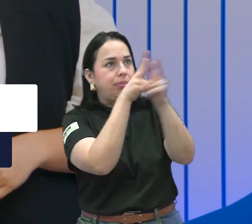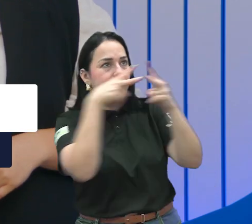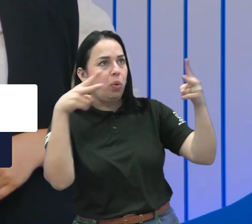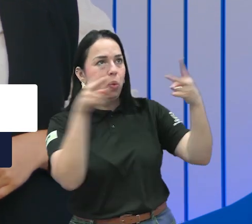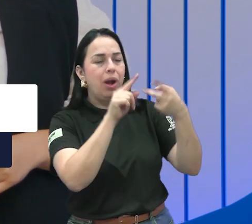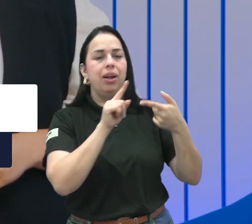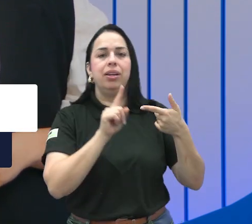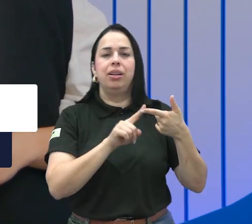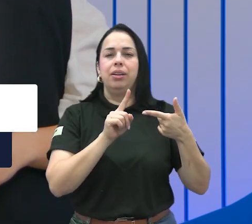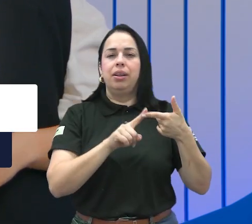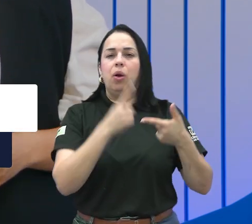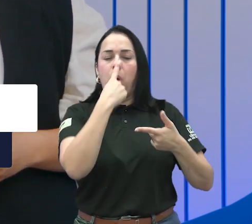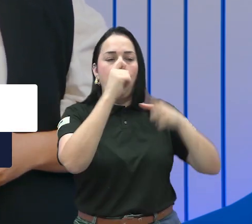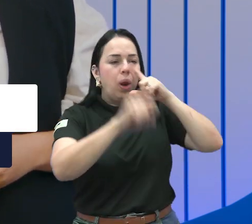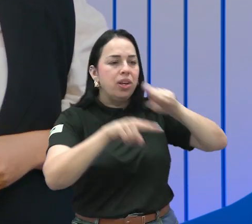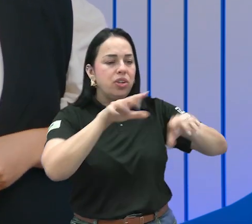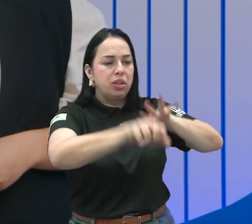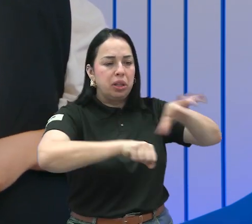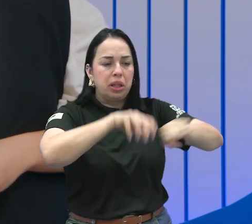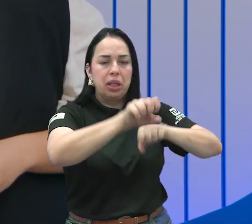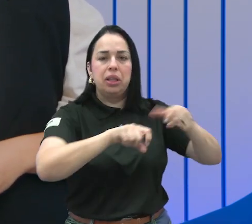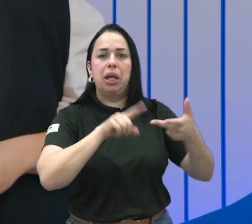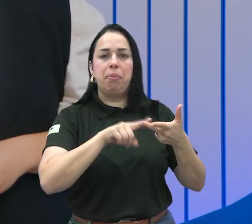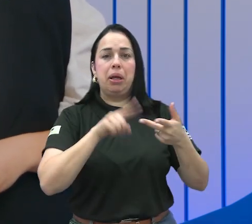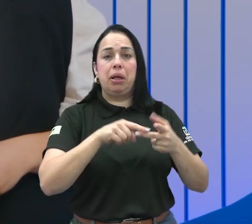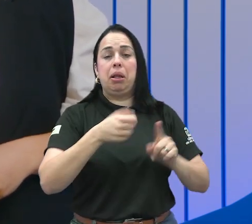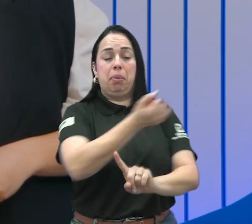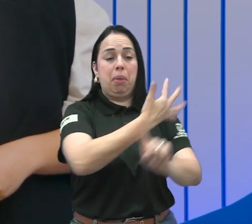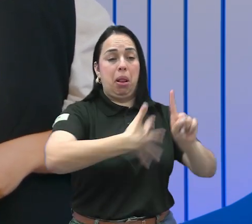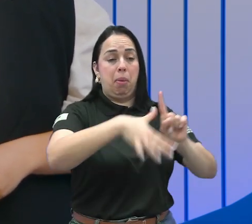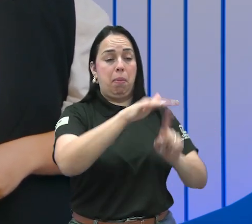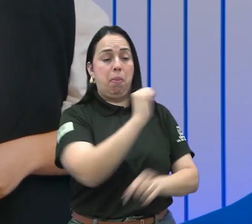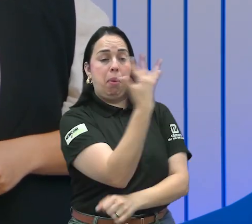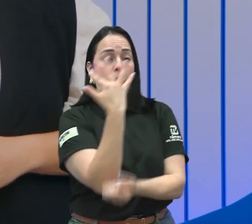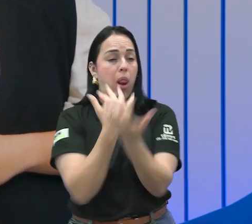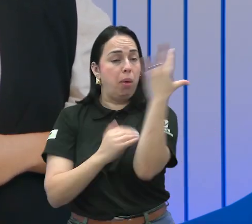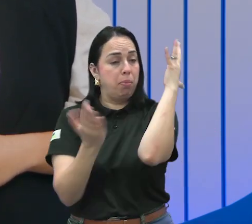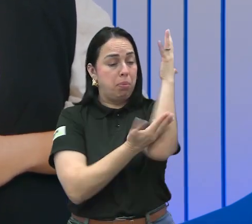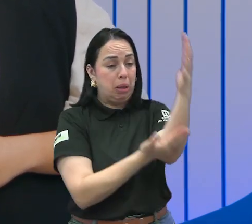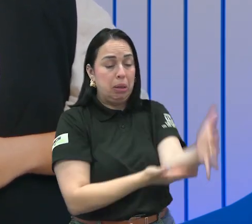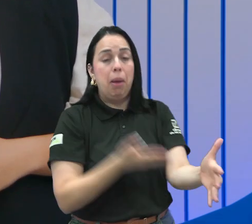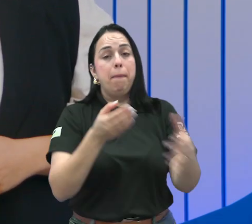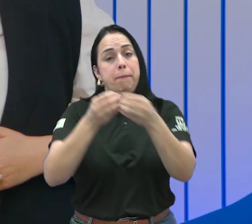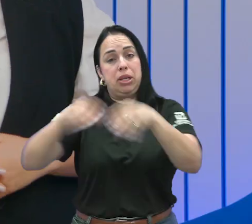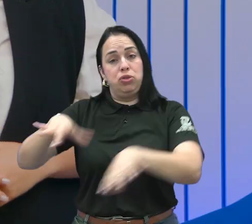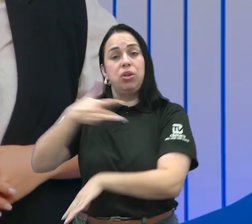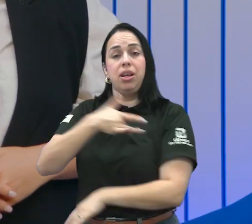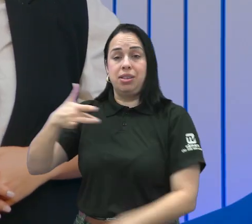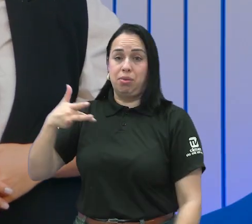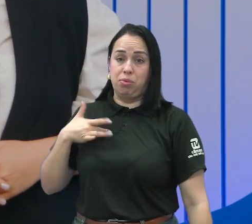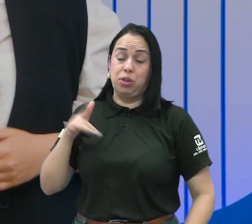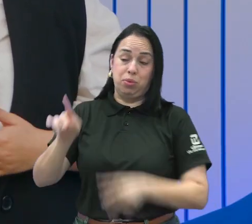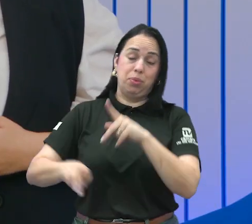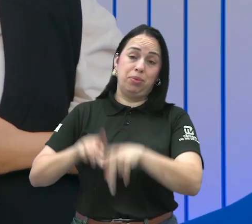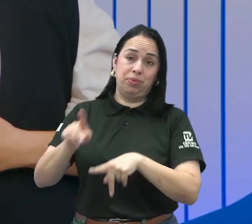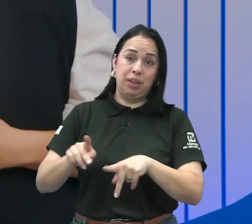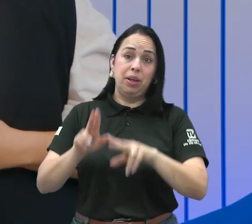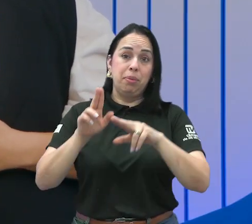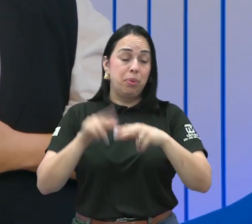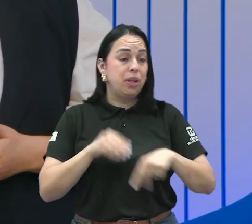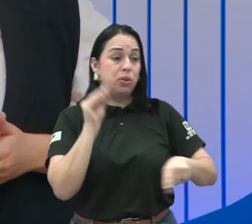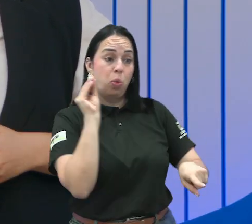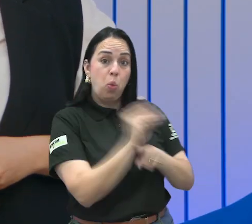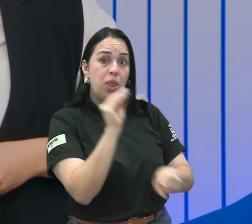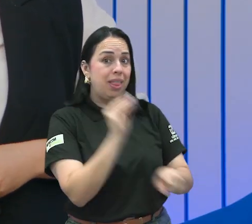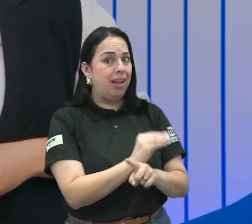água, falta de coleta de resíduos e degradação de áreas verdes afetam diretamente a saúde da população. Ou seja, cuidar